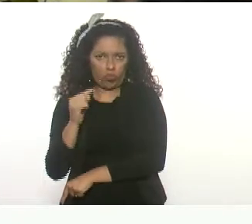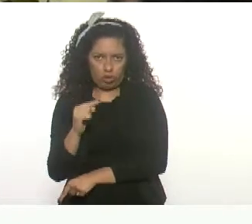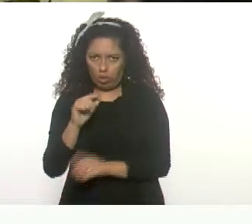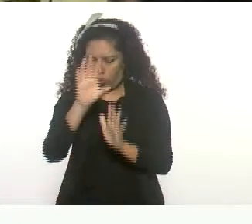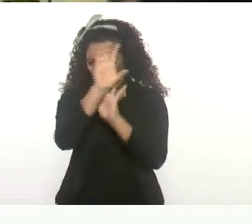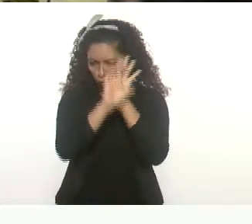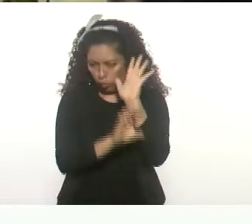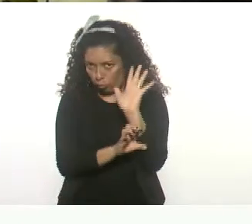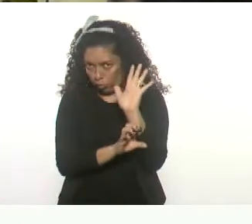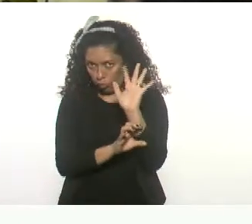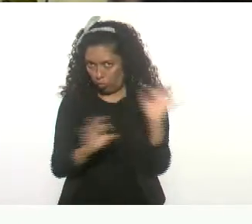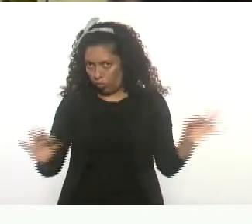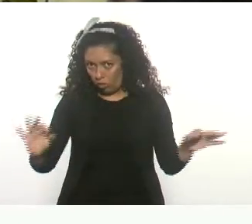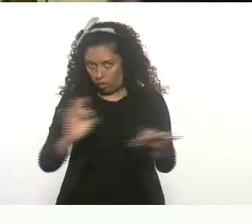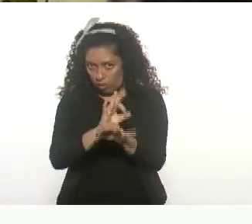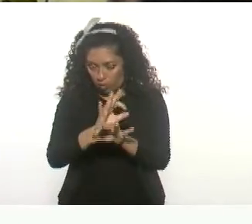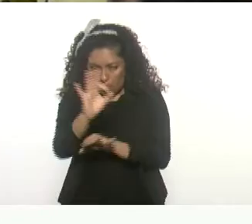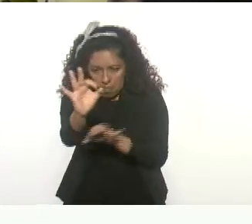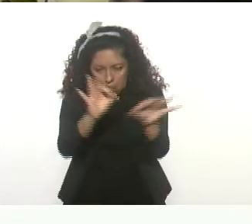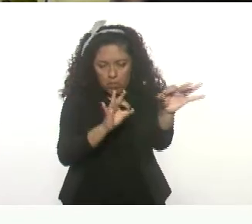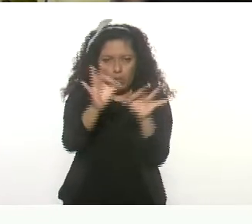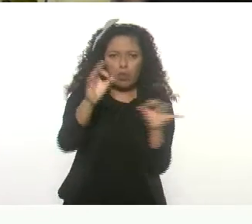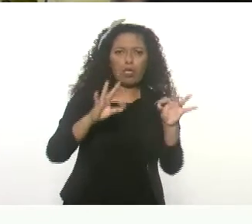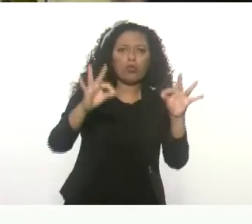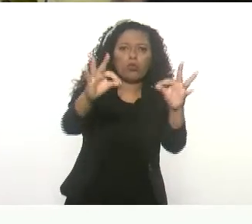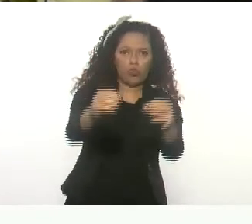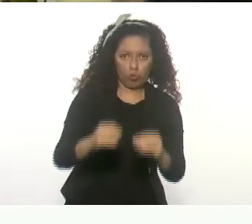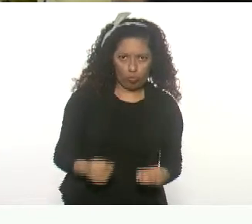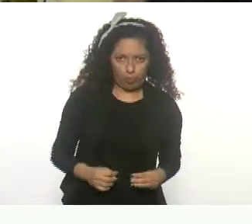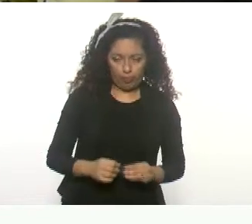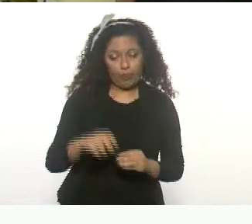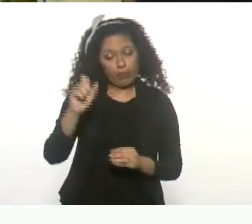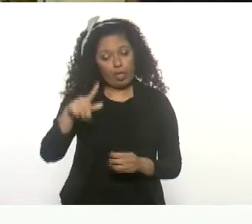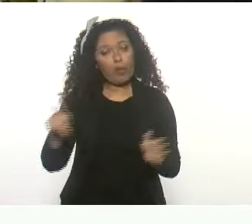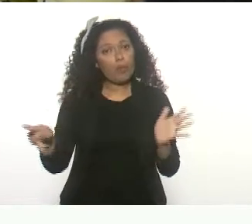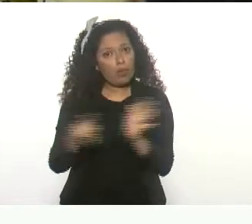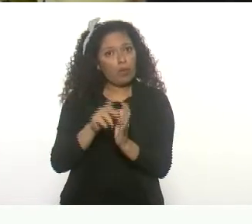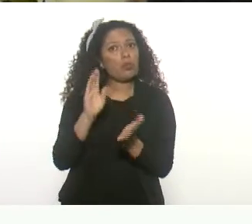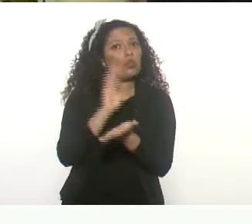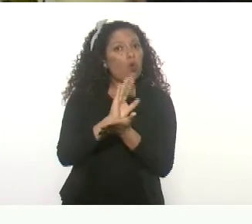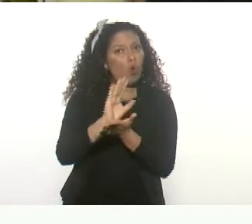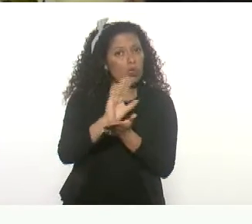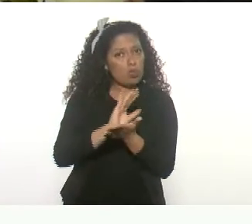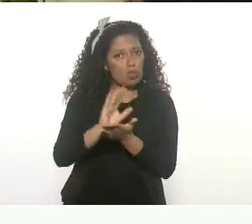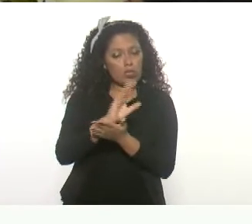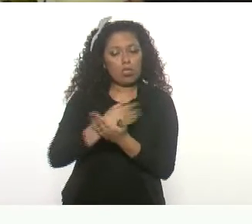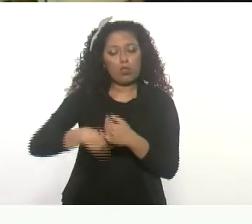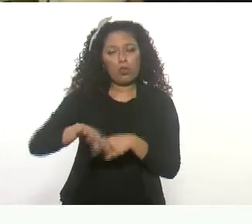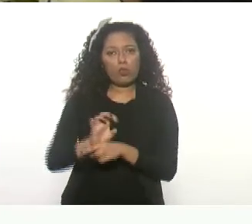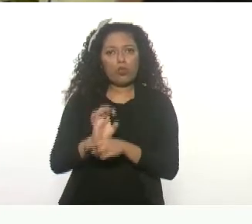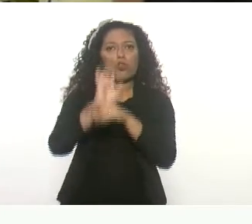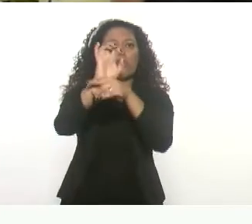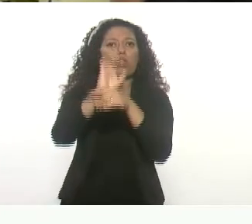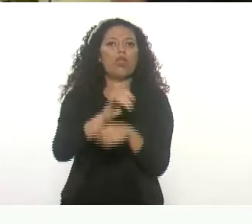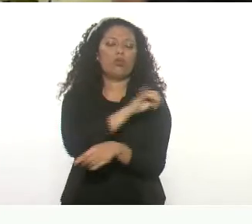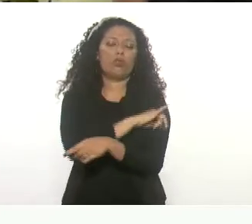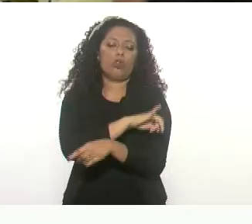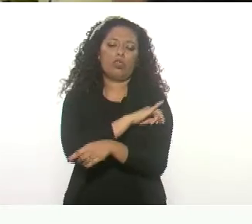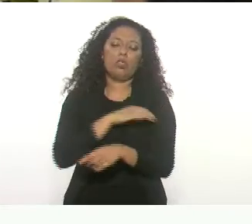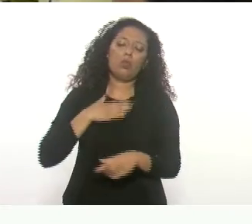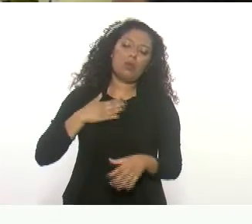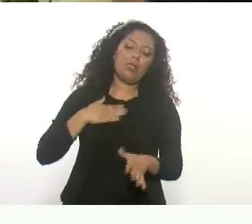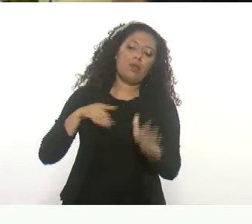curricular, certo? E isso é uma atribuição do Conselho Estadual de Educação, não da SEDUC. E aí a pergunta é mais